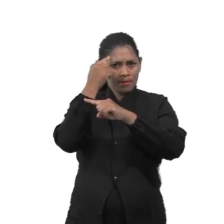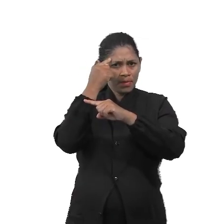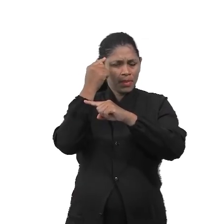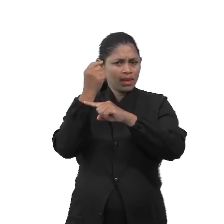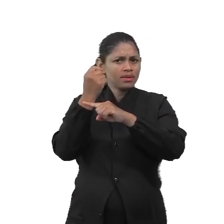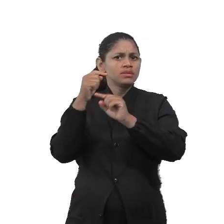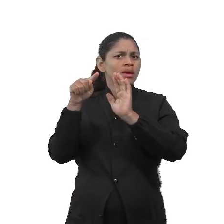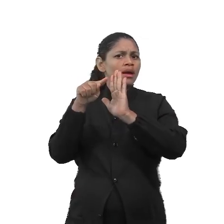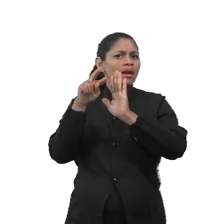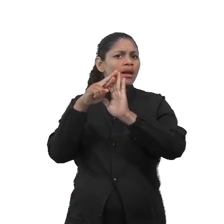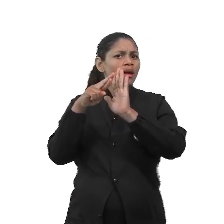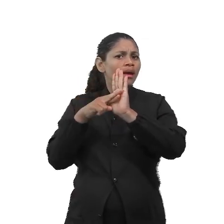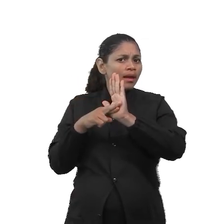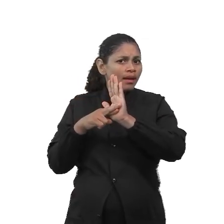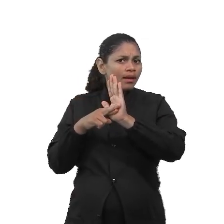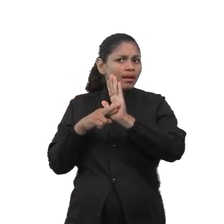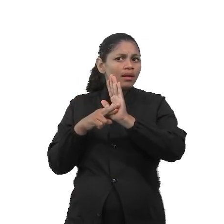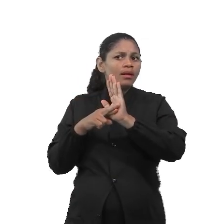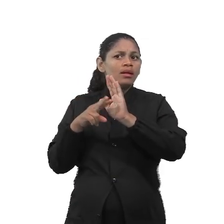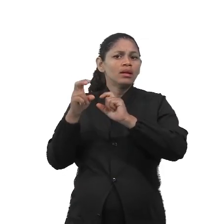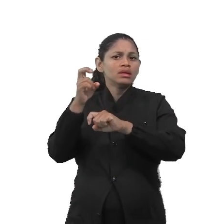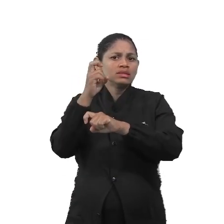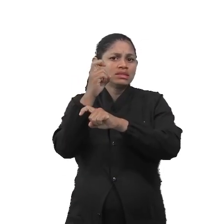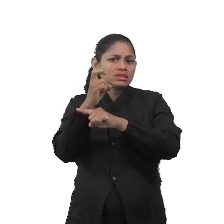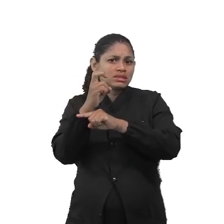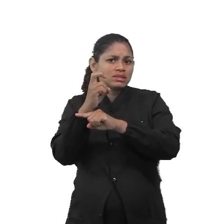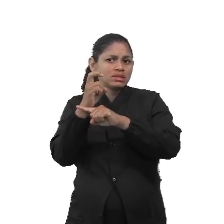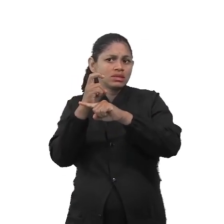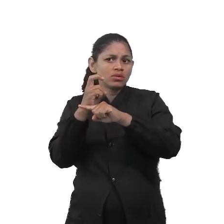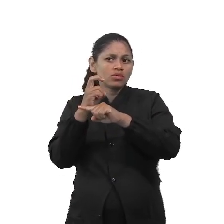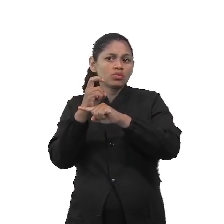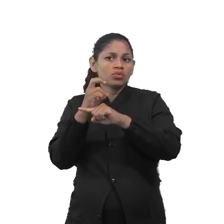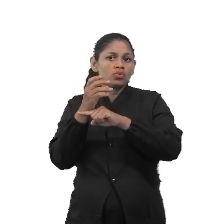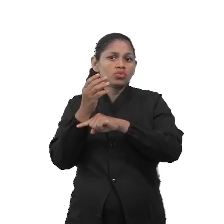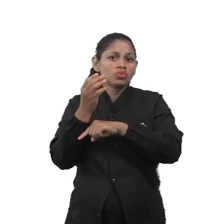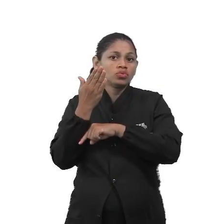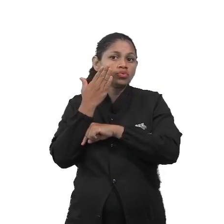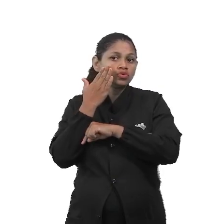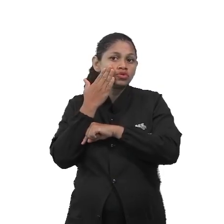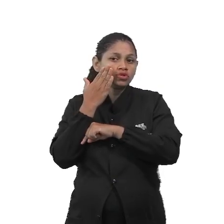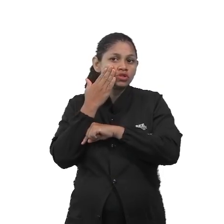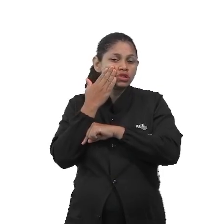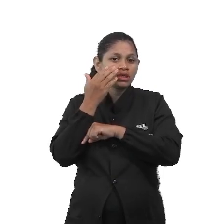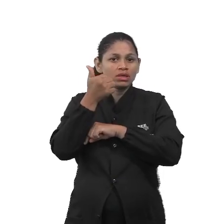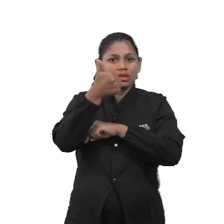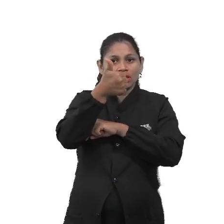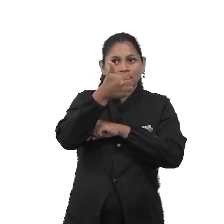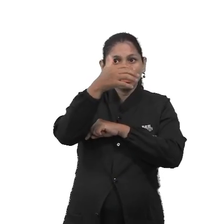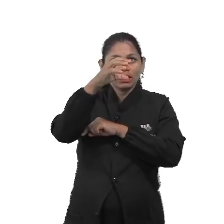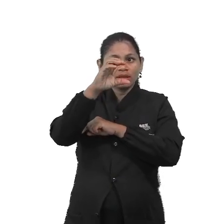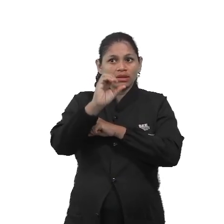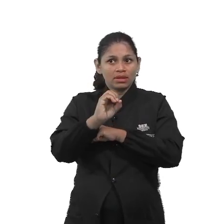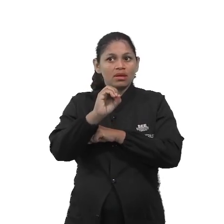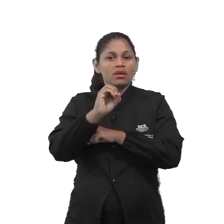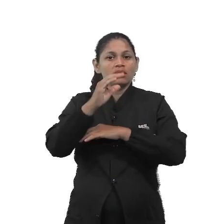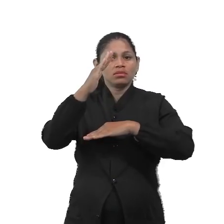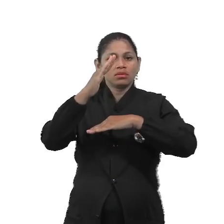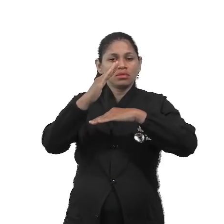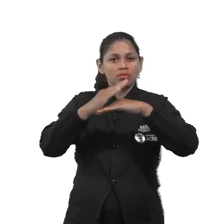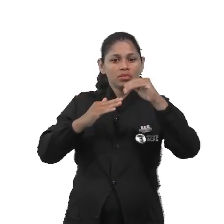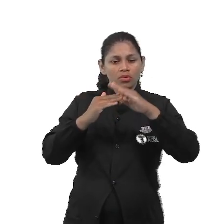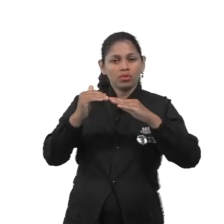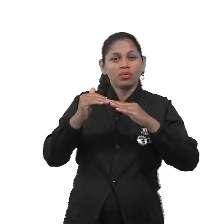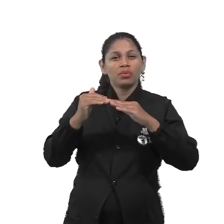aí. Se em 5 dias 10 funcionários conseguiram produzir 200 jeans,